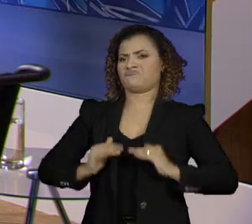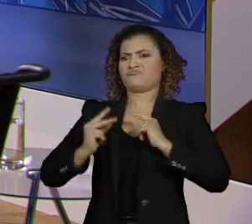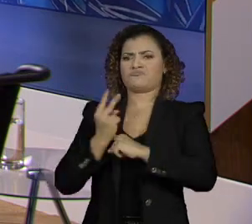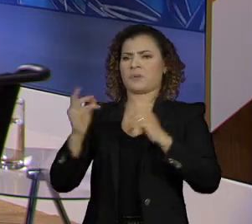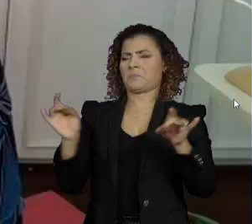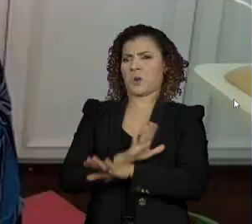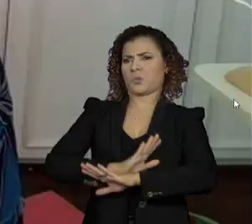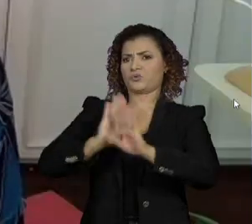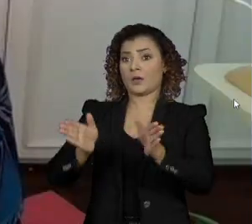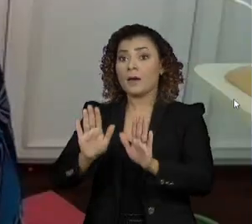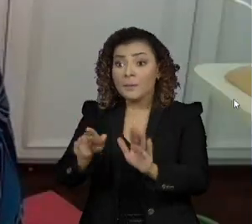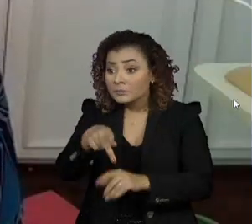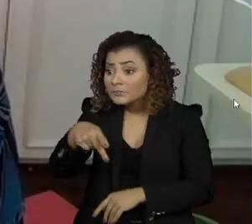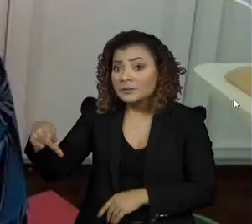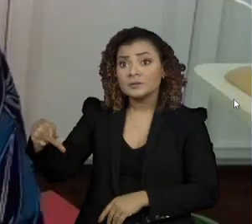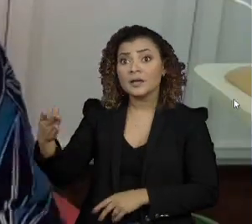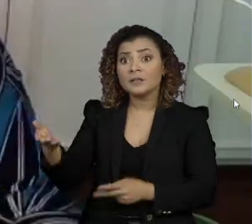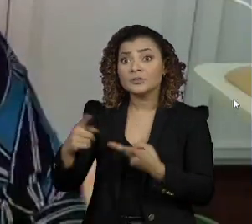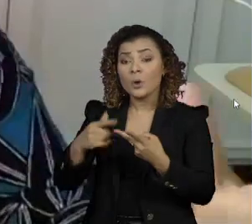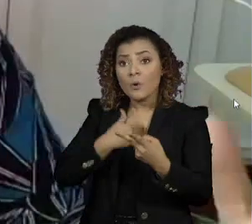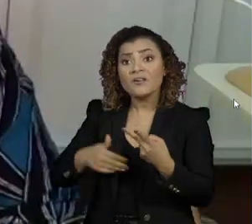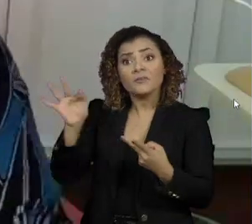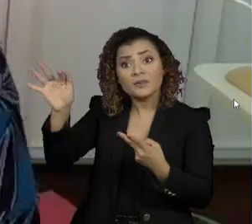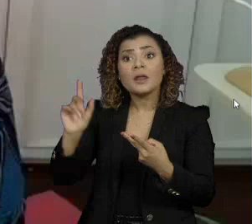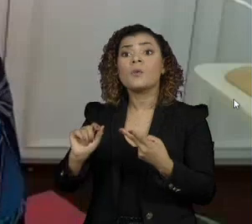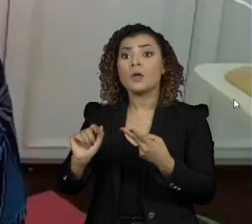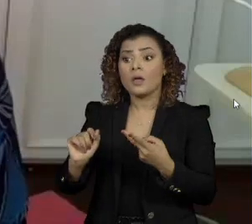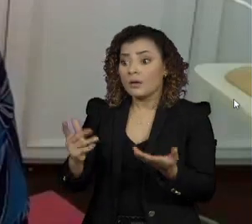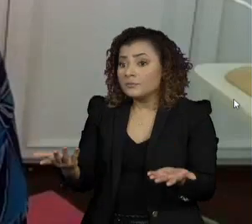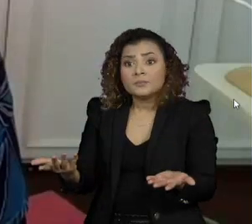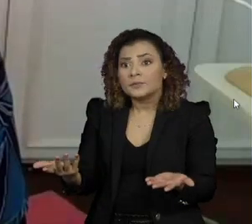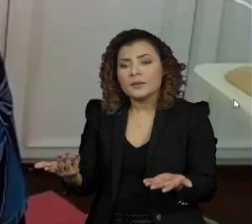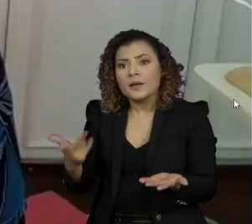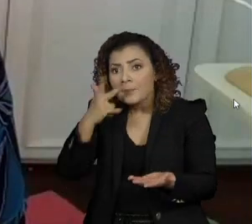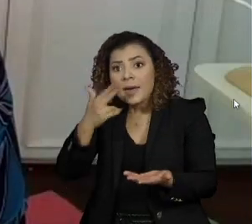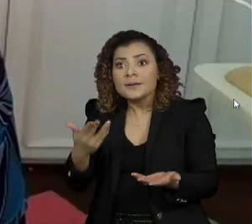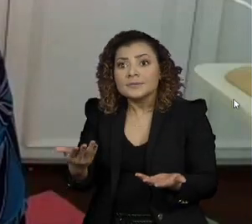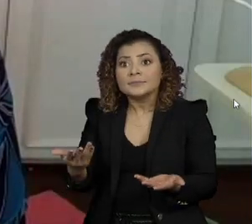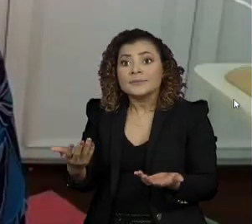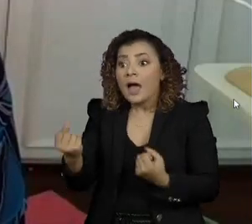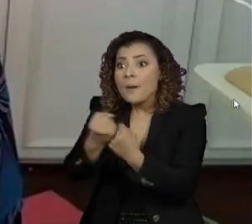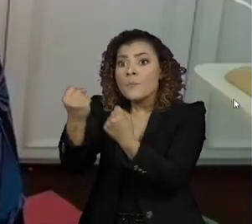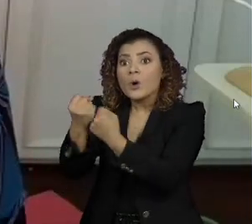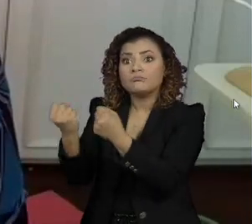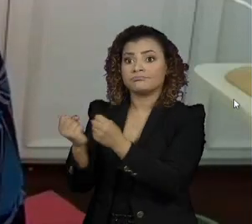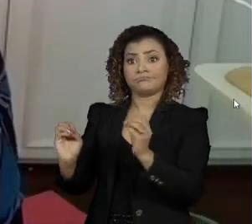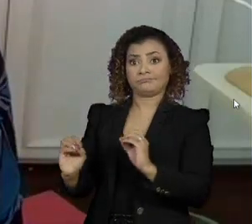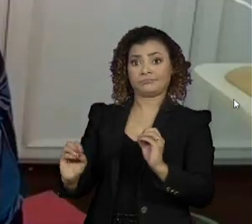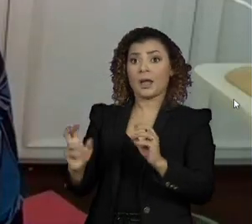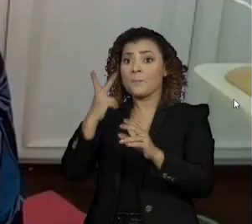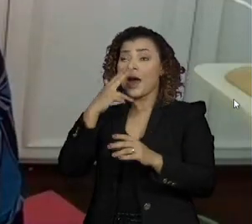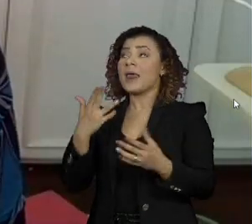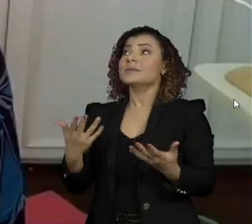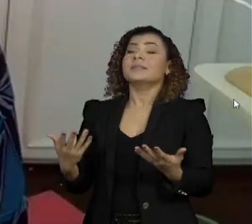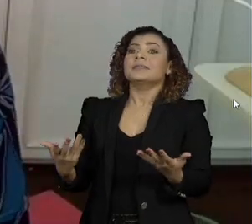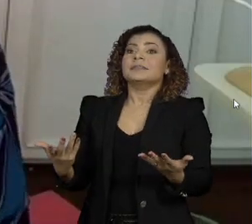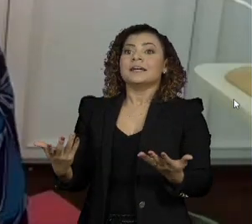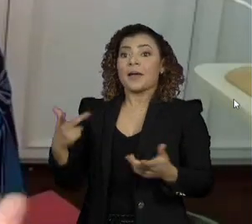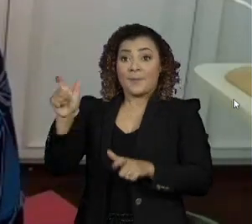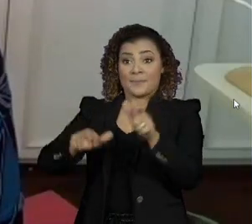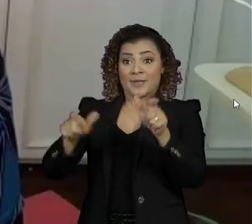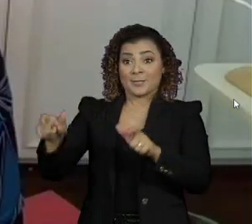federal, inclusive o presidente da República, e também pela sua larga base de apoiadores, né? Essa ideia de que as